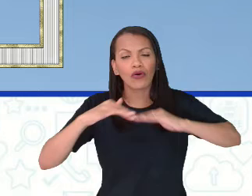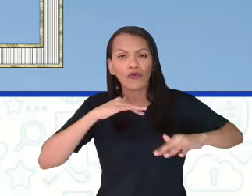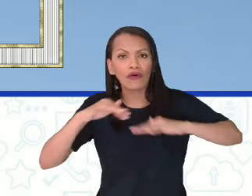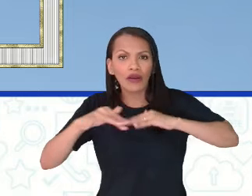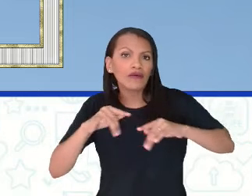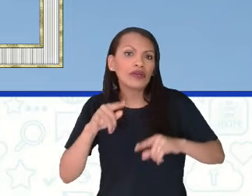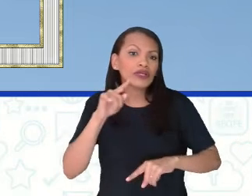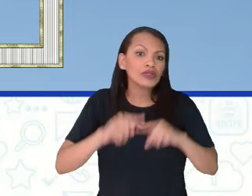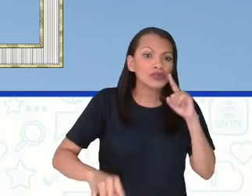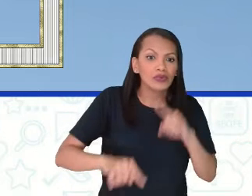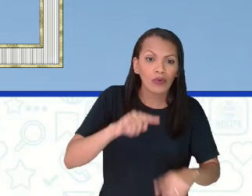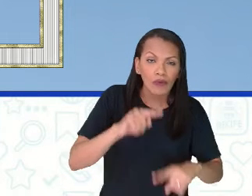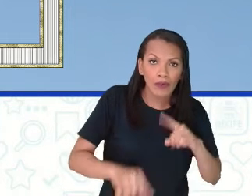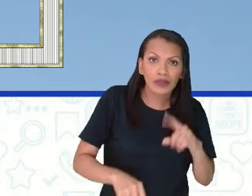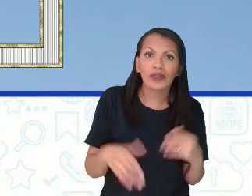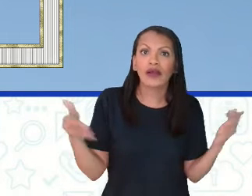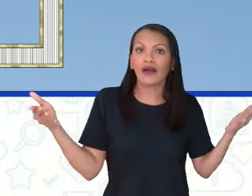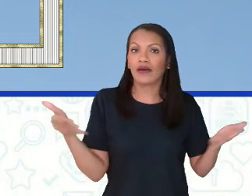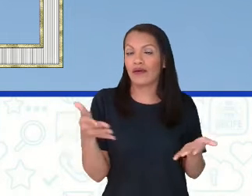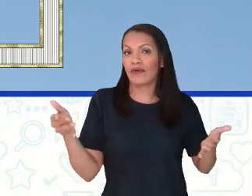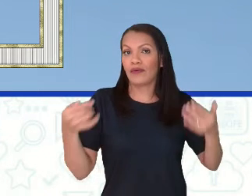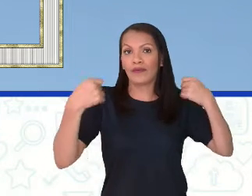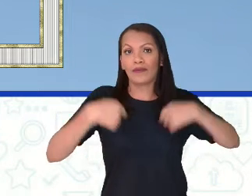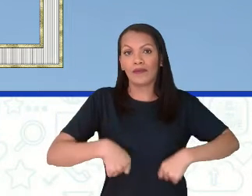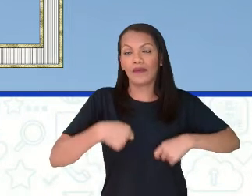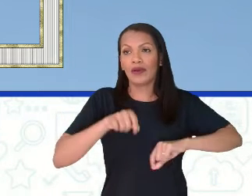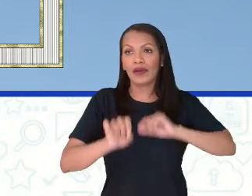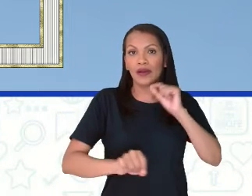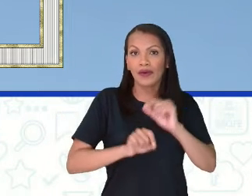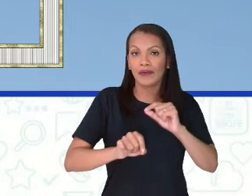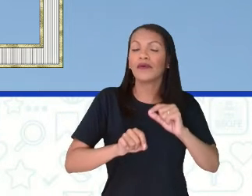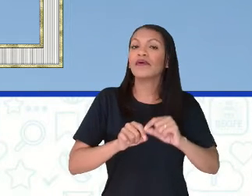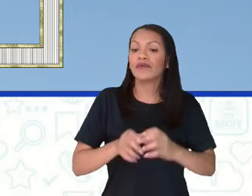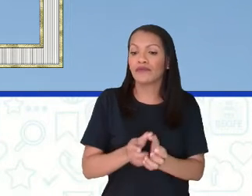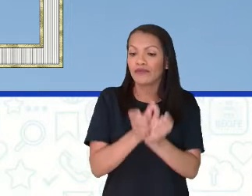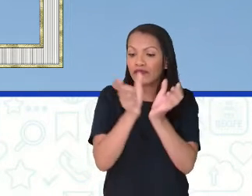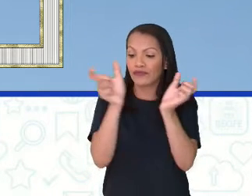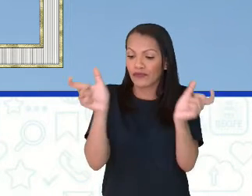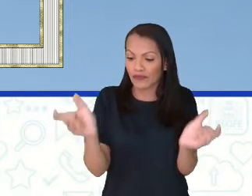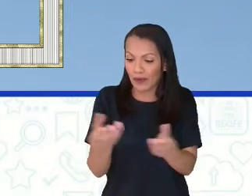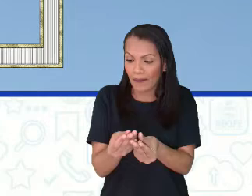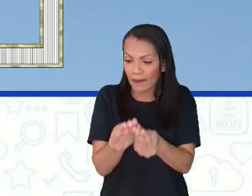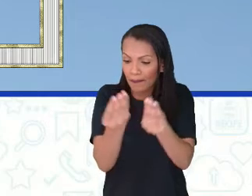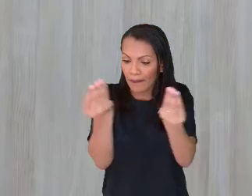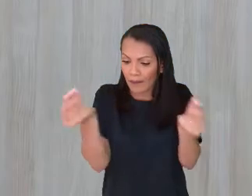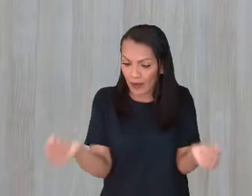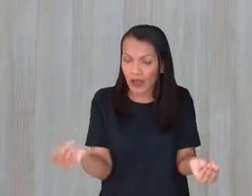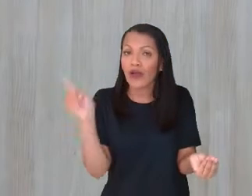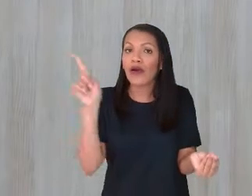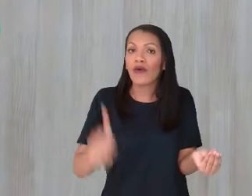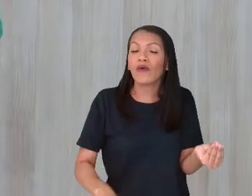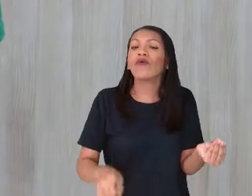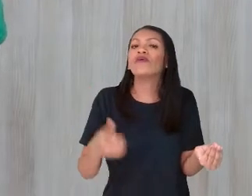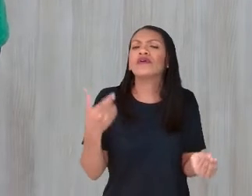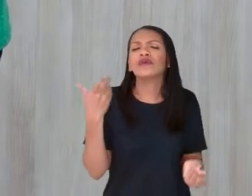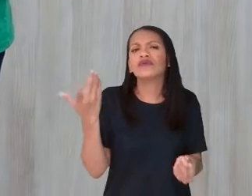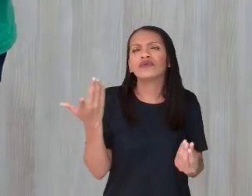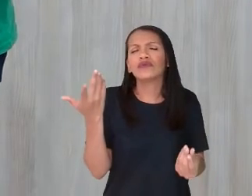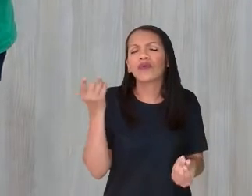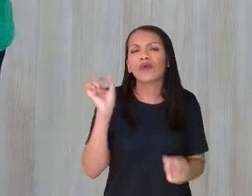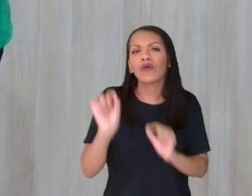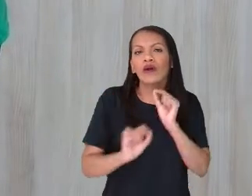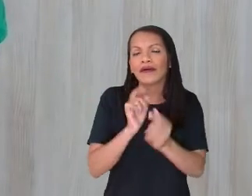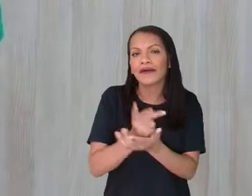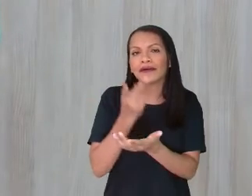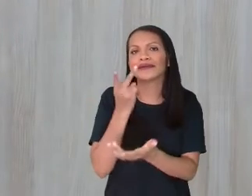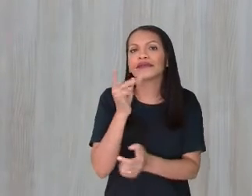de instrumentos. Agora a gente vai para uma separação de mistura homogênea que vai dizer que é física. Para acontecer,